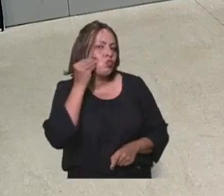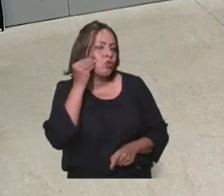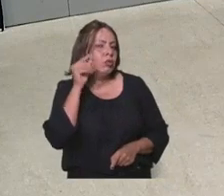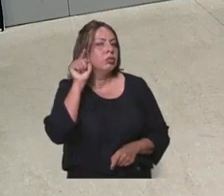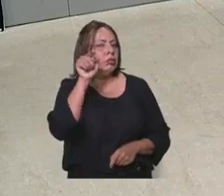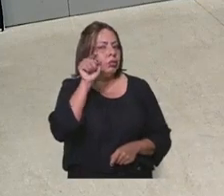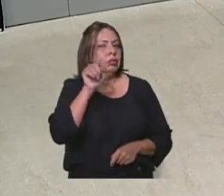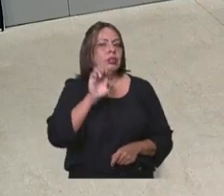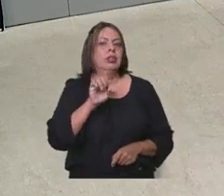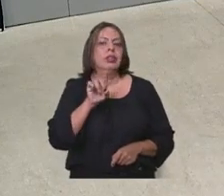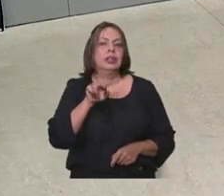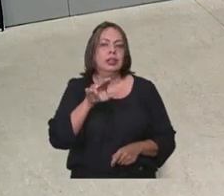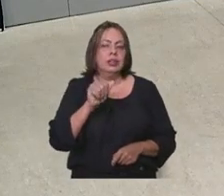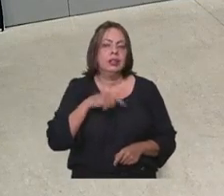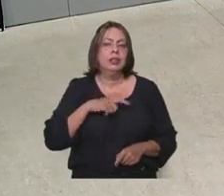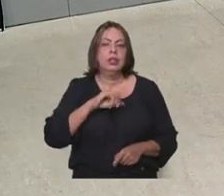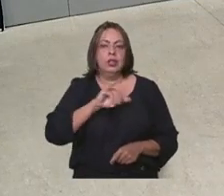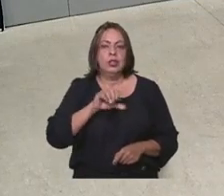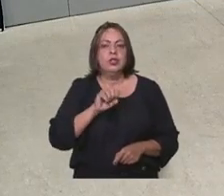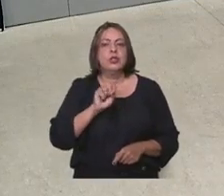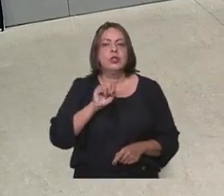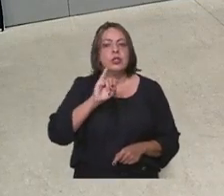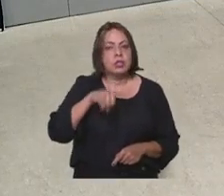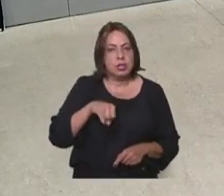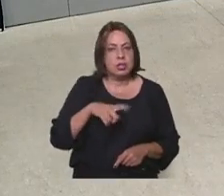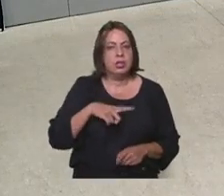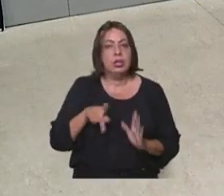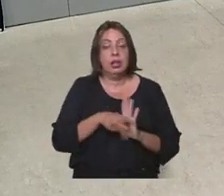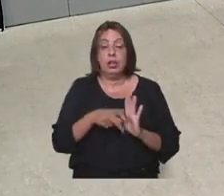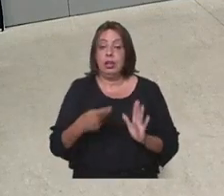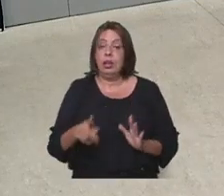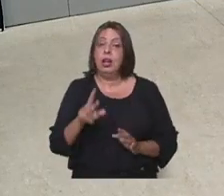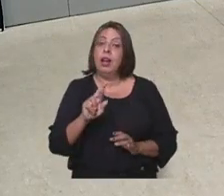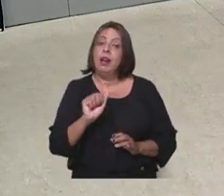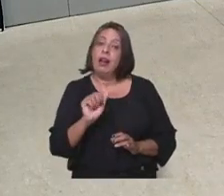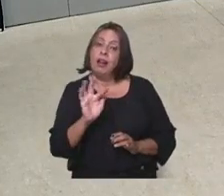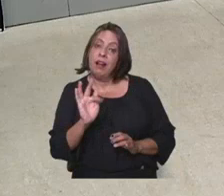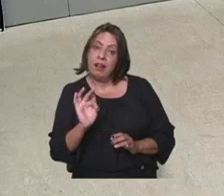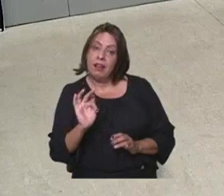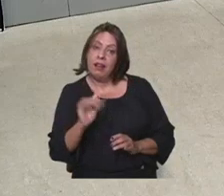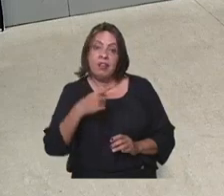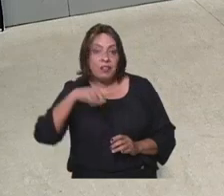pra você, Edênia. Joyce Dias, já falei aqui. A Rafa Maria tá rindo aqui que eu disse,